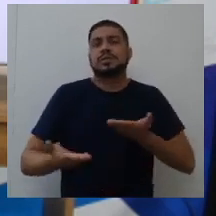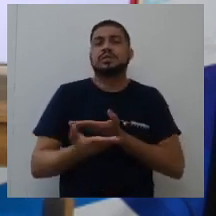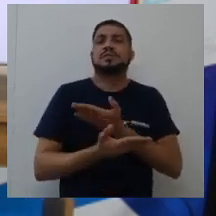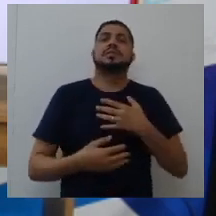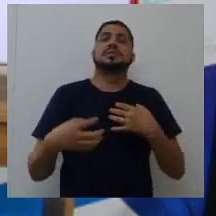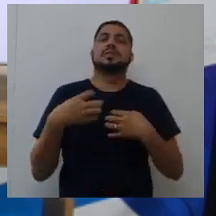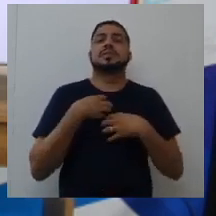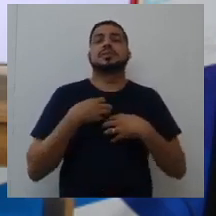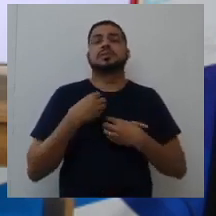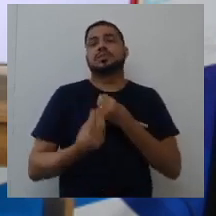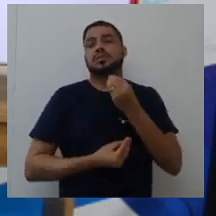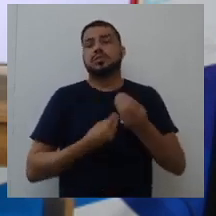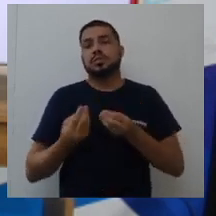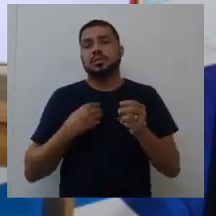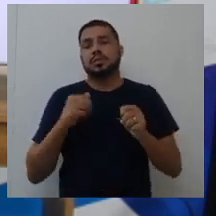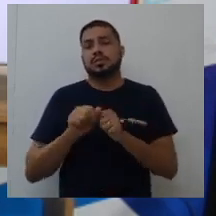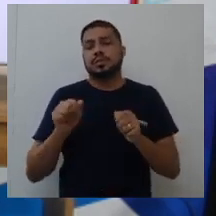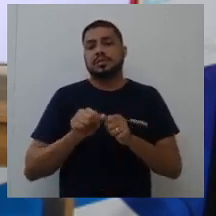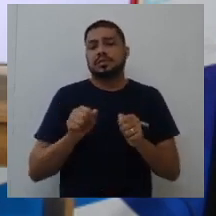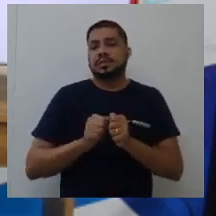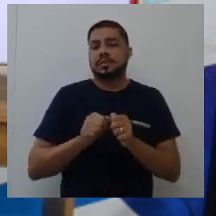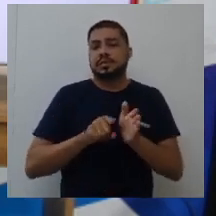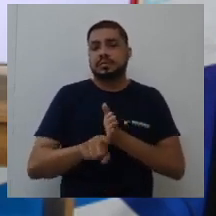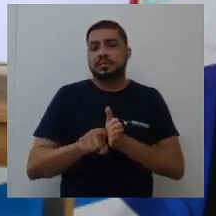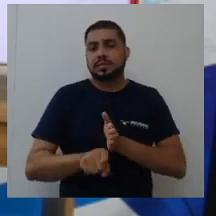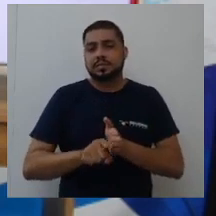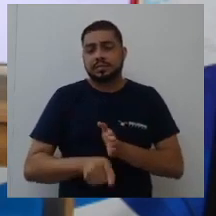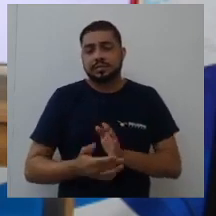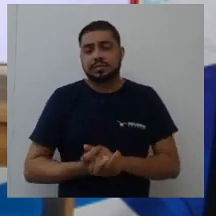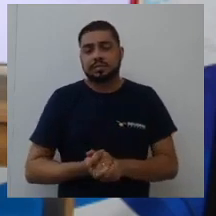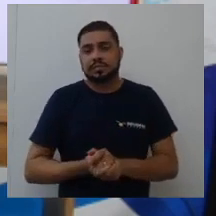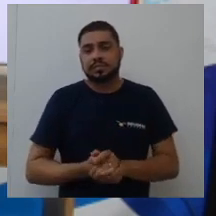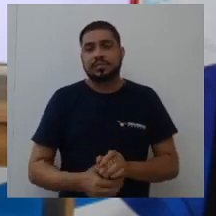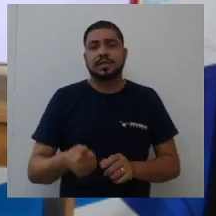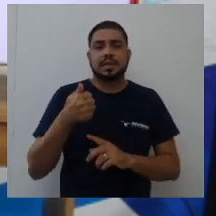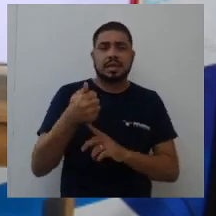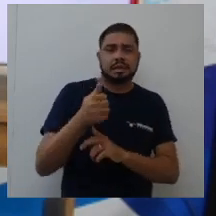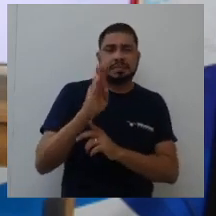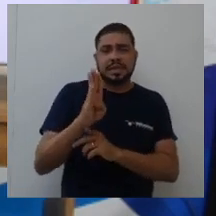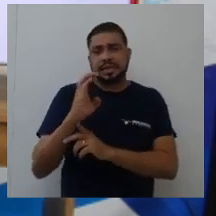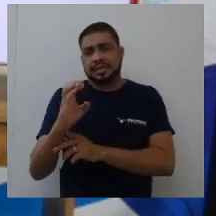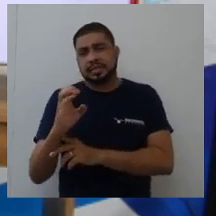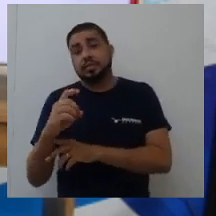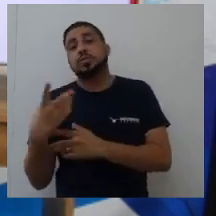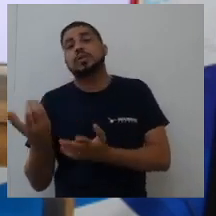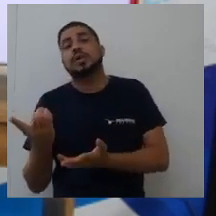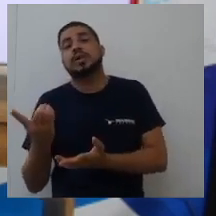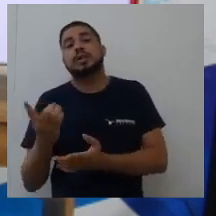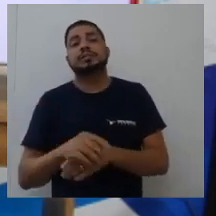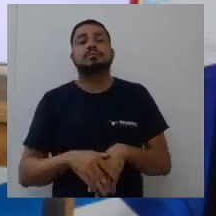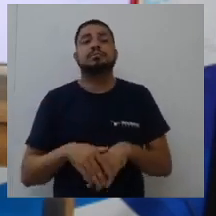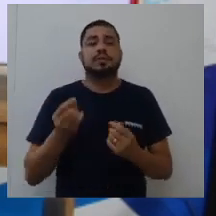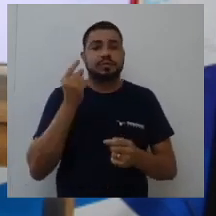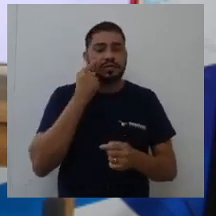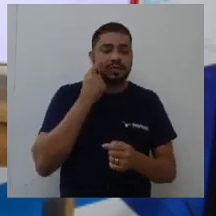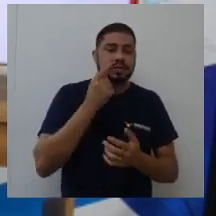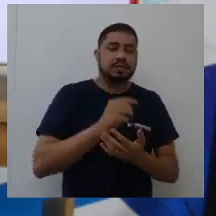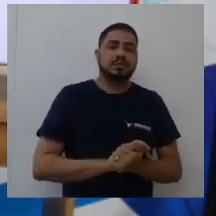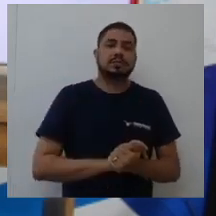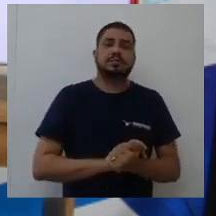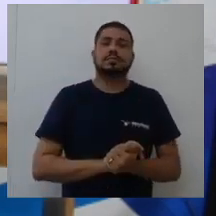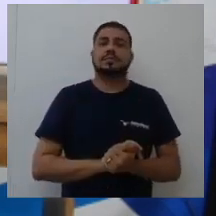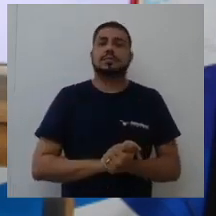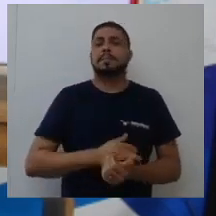maneira como eu montei essa questão aqui. Vamos nessa aqui. Alternativa A, B, C ou D? Vamos ver aqui. Olha